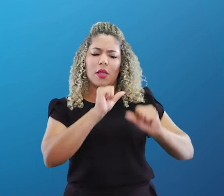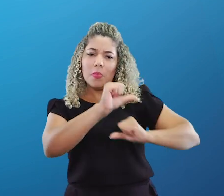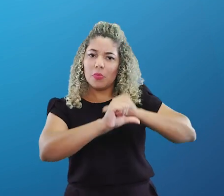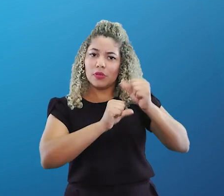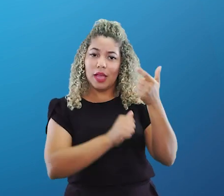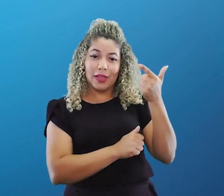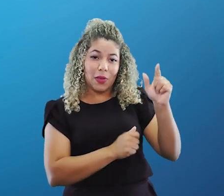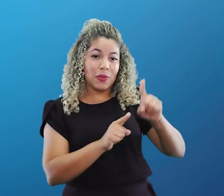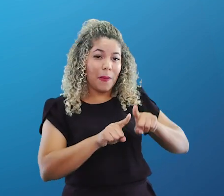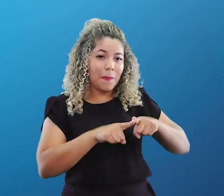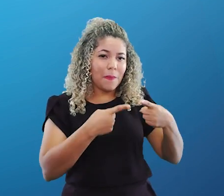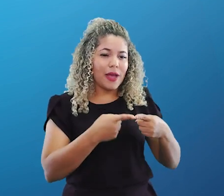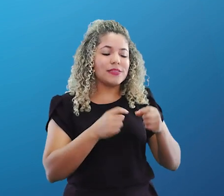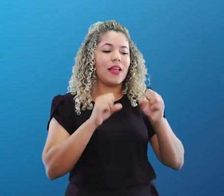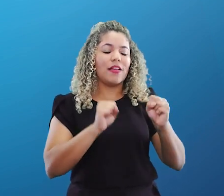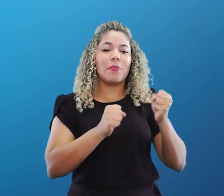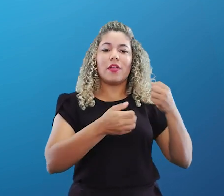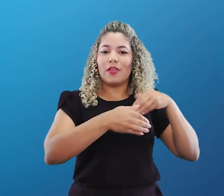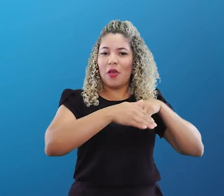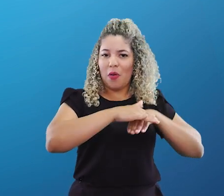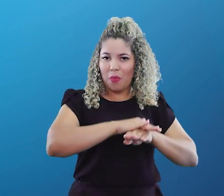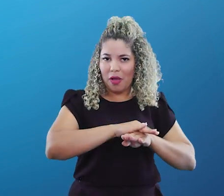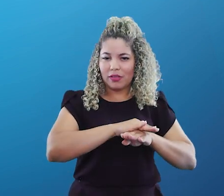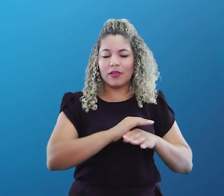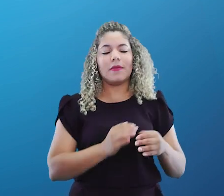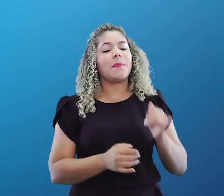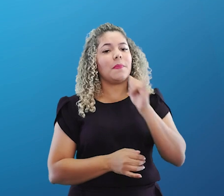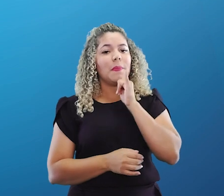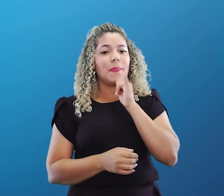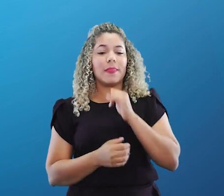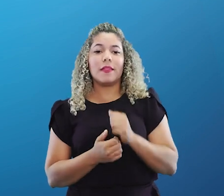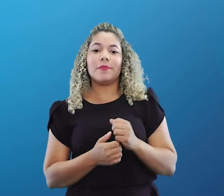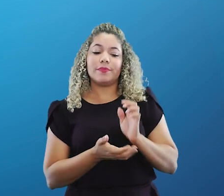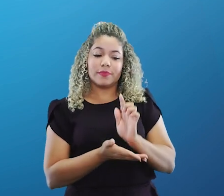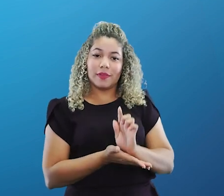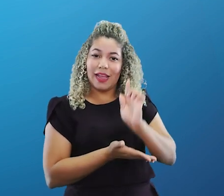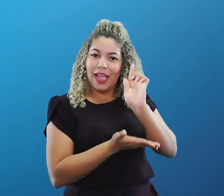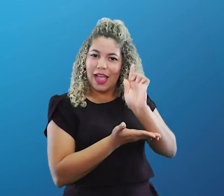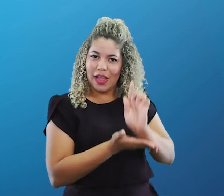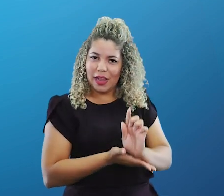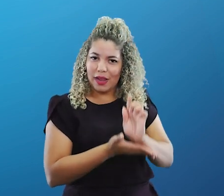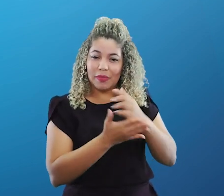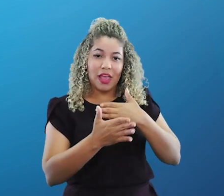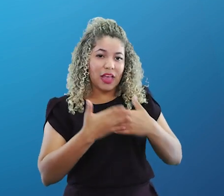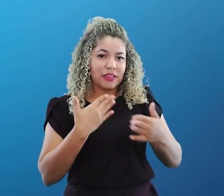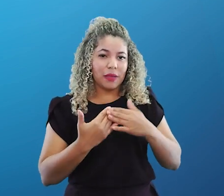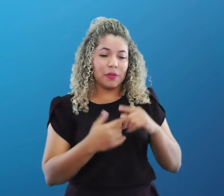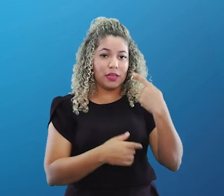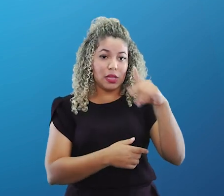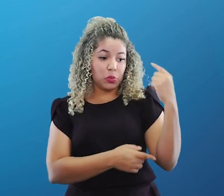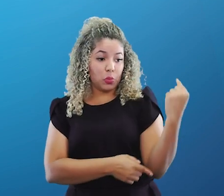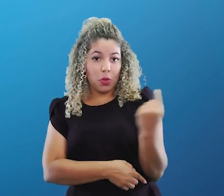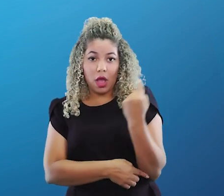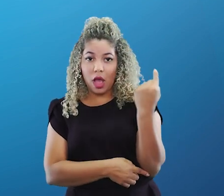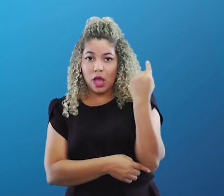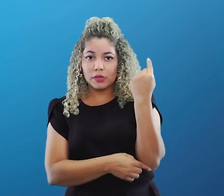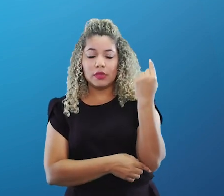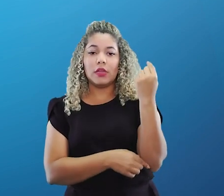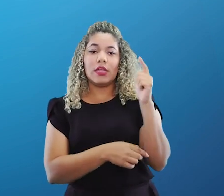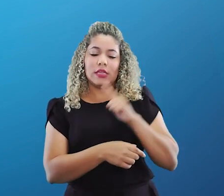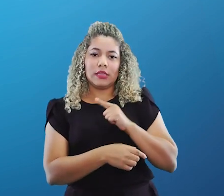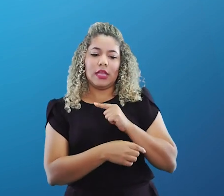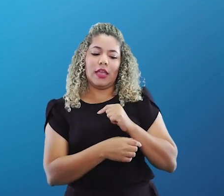transformar em outra, mas enquanto isso ela fica armazenada. No caso da energia potencial gravitacional, dependendo da sua altura, nós temos ali